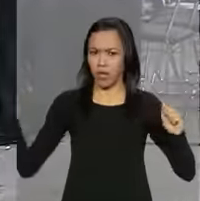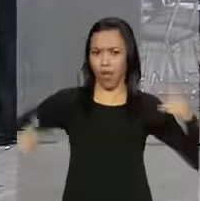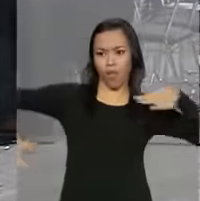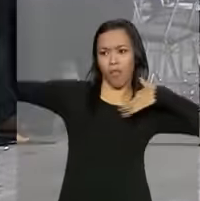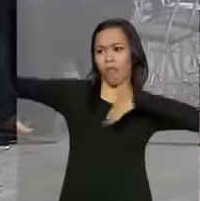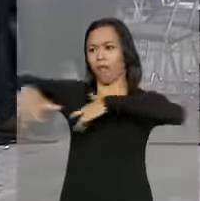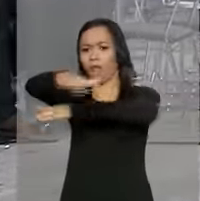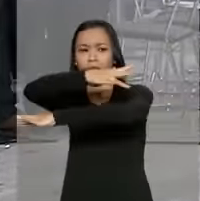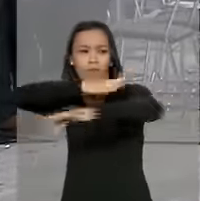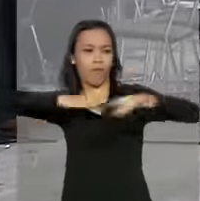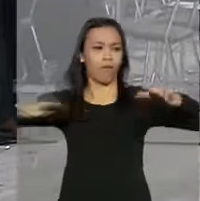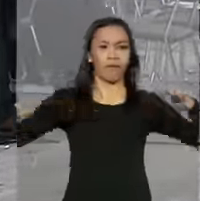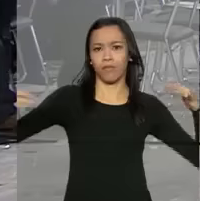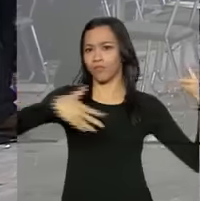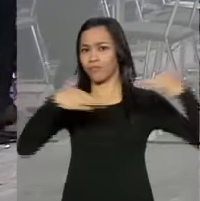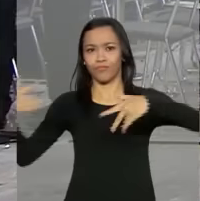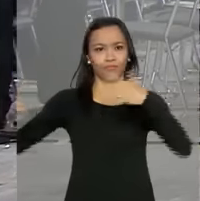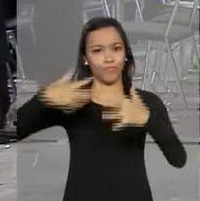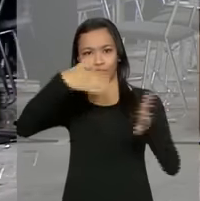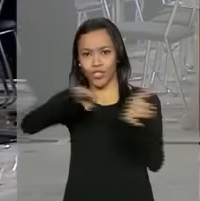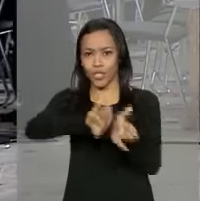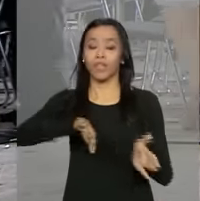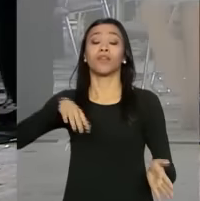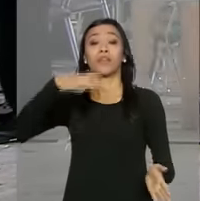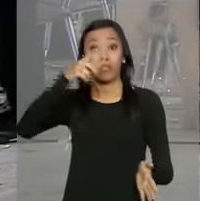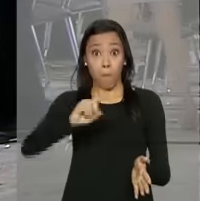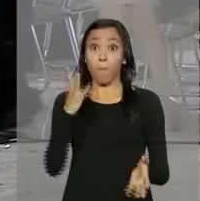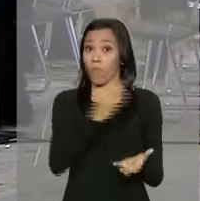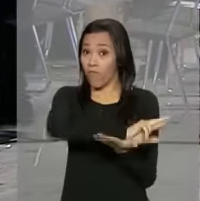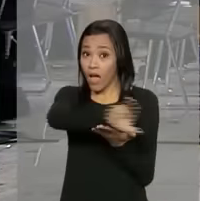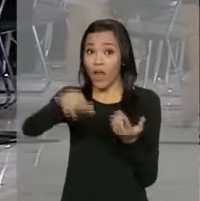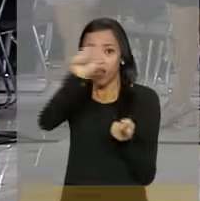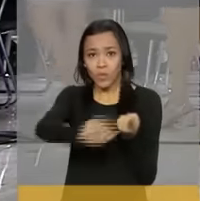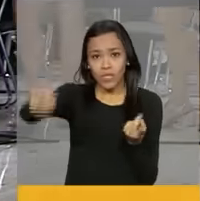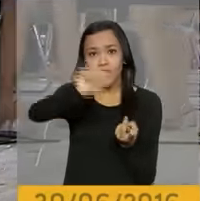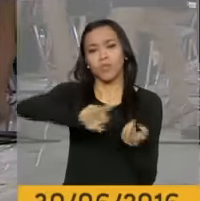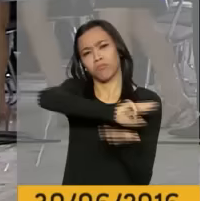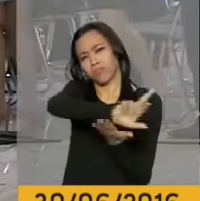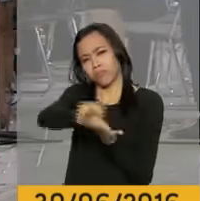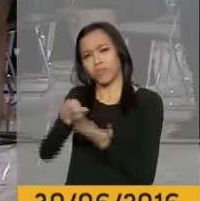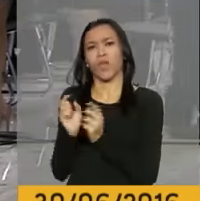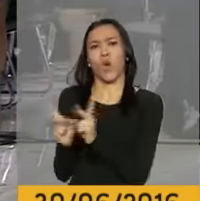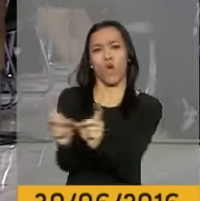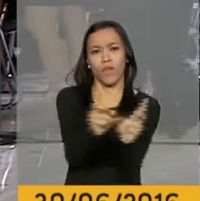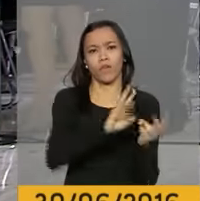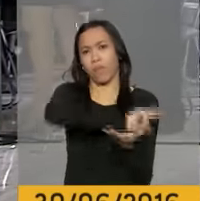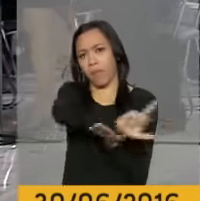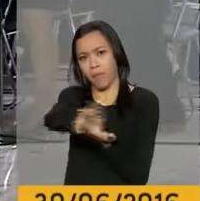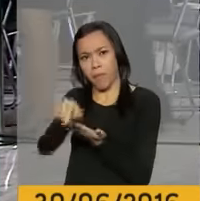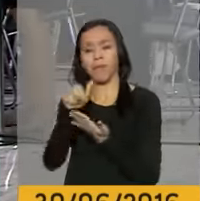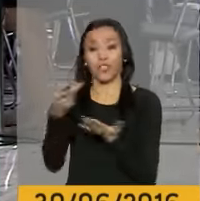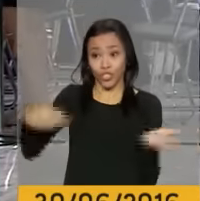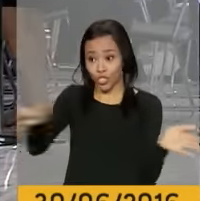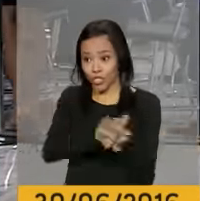ver aqui atrás. A movimentação é grande. Muitos empresários, muitos representantes de associações comerciais e empresariais já chegando.